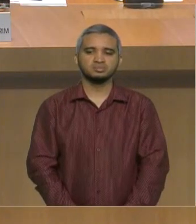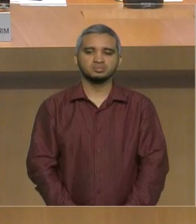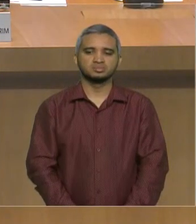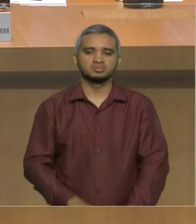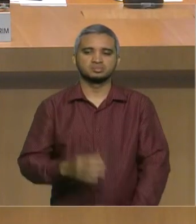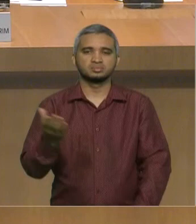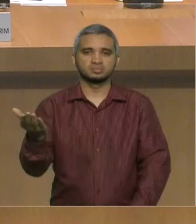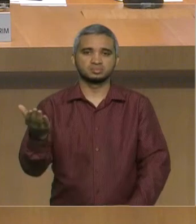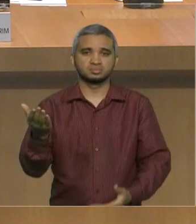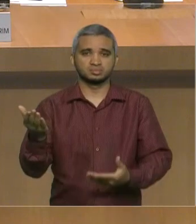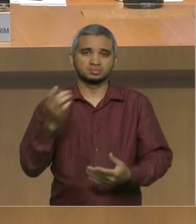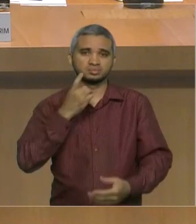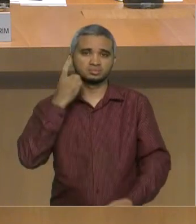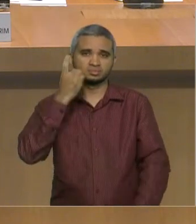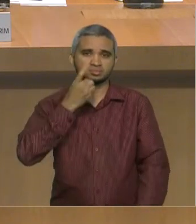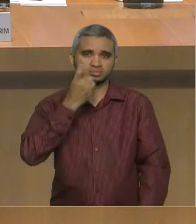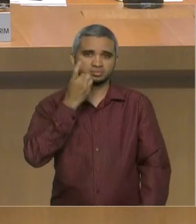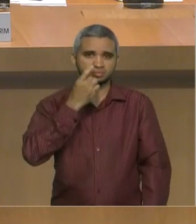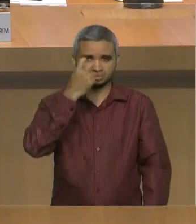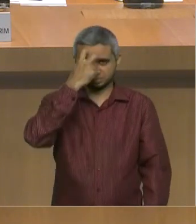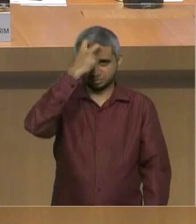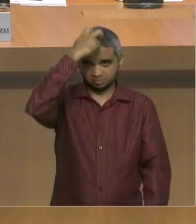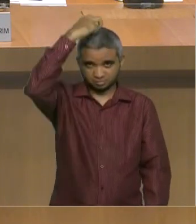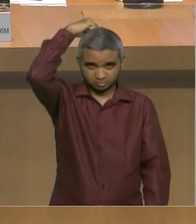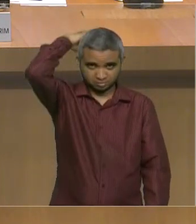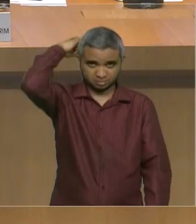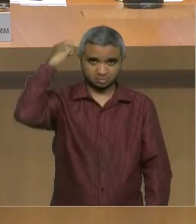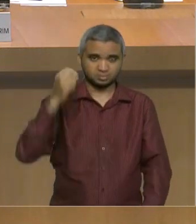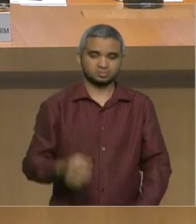Deputado Neto Evangelista.